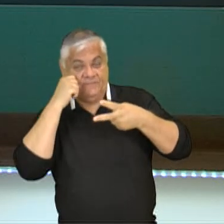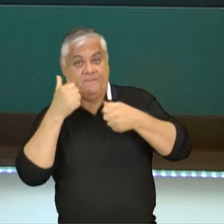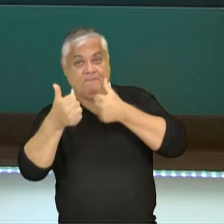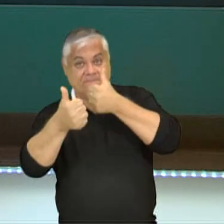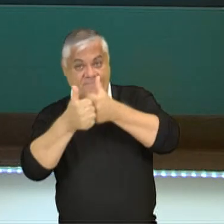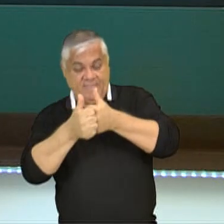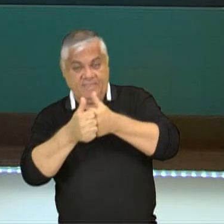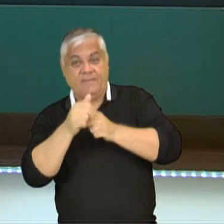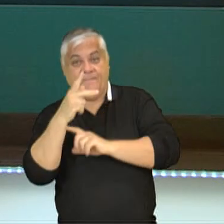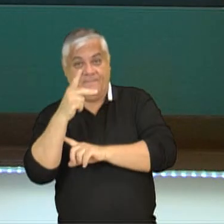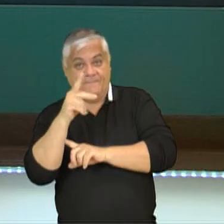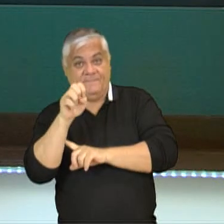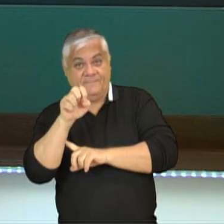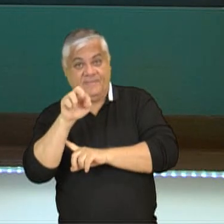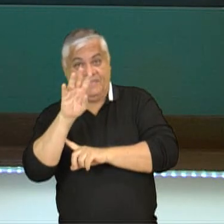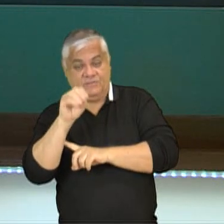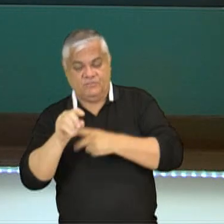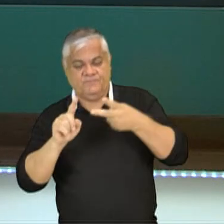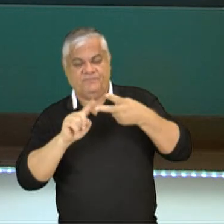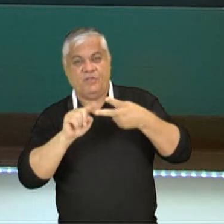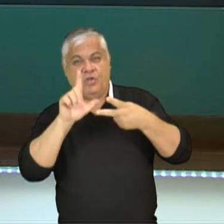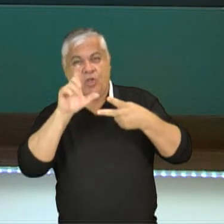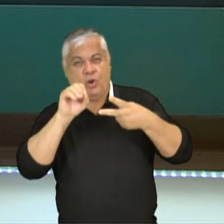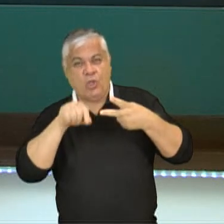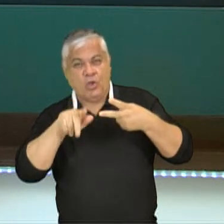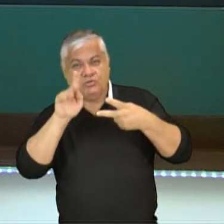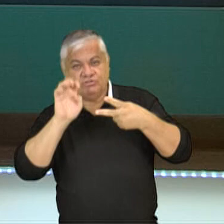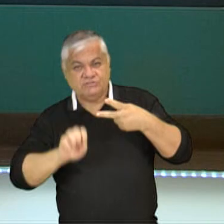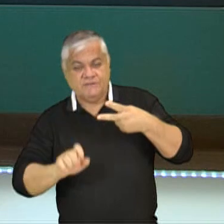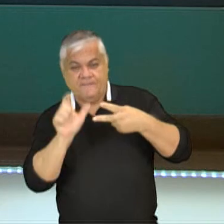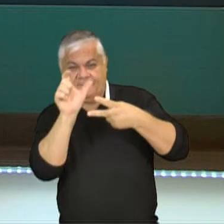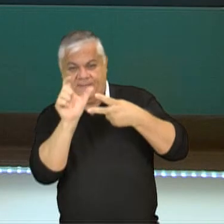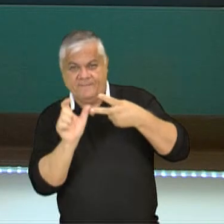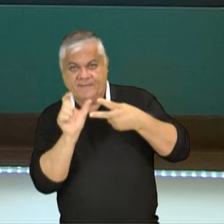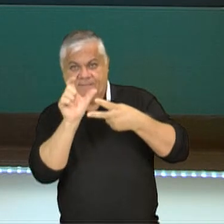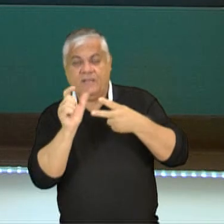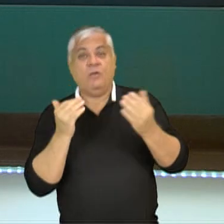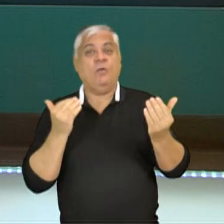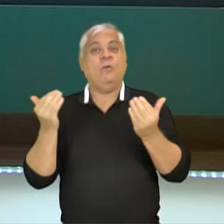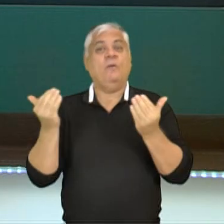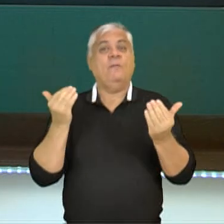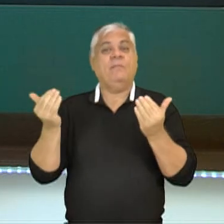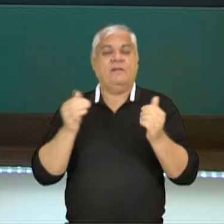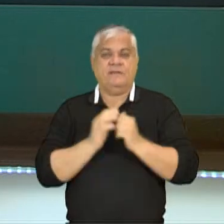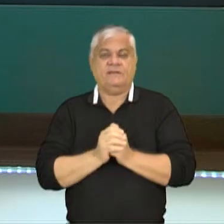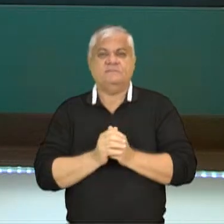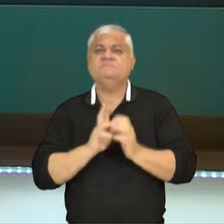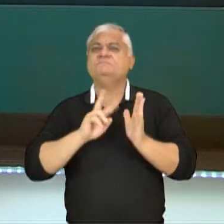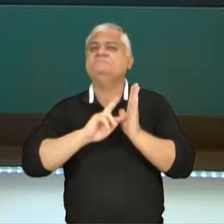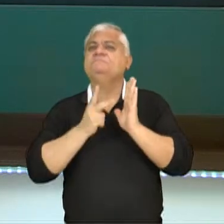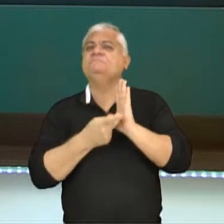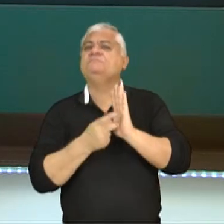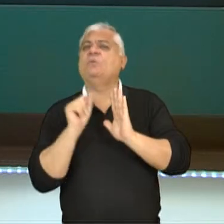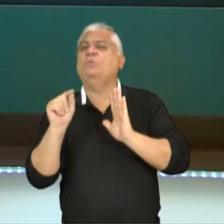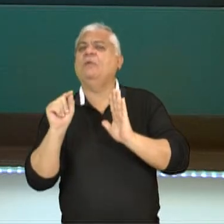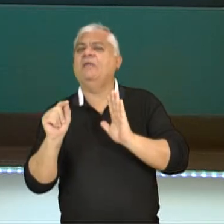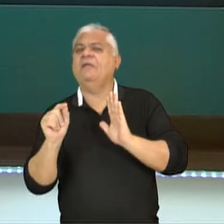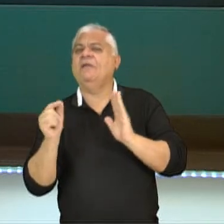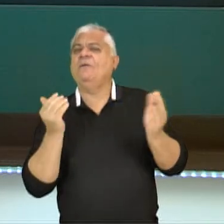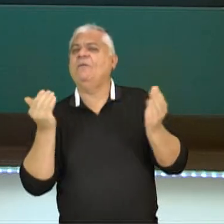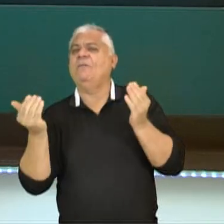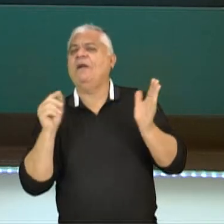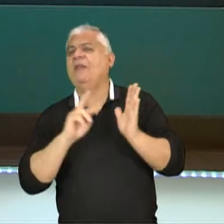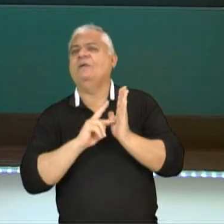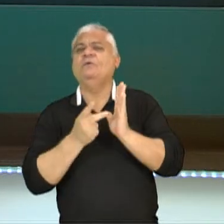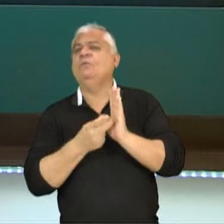palavras destacadas no trecho estabelecem uma relação de comparação. O que elas estão comparando?